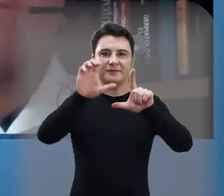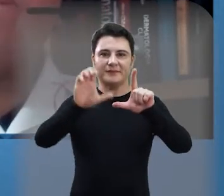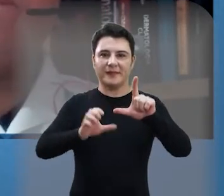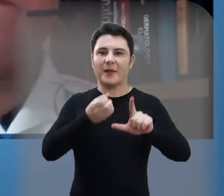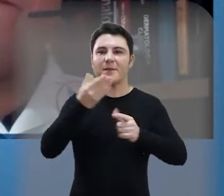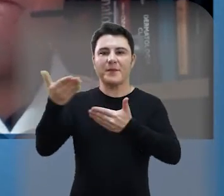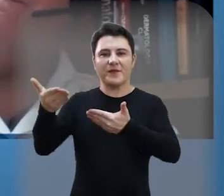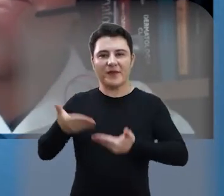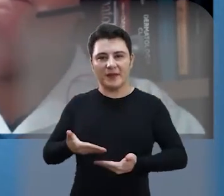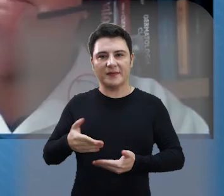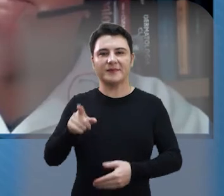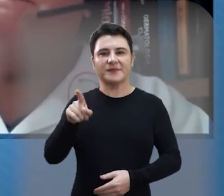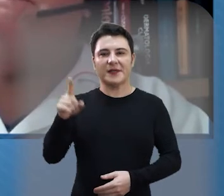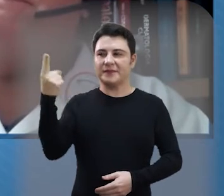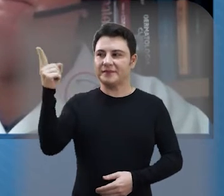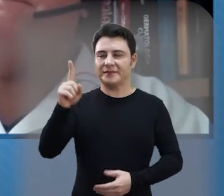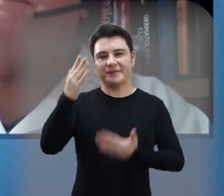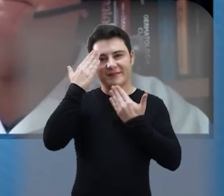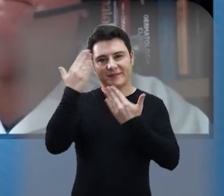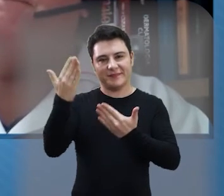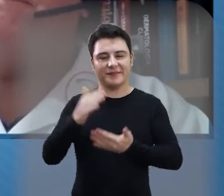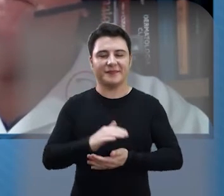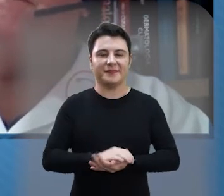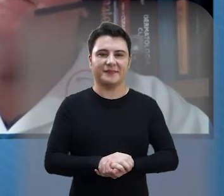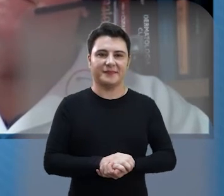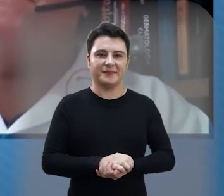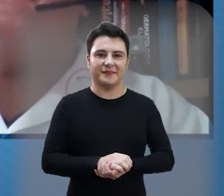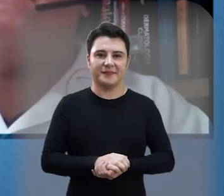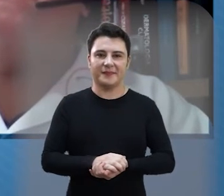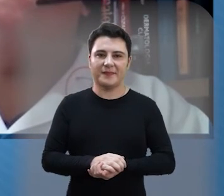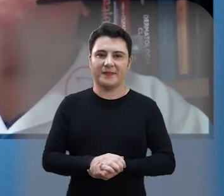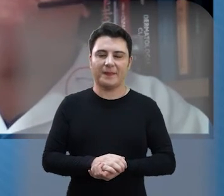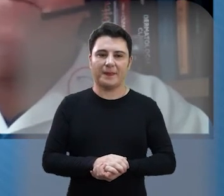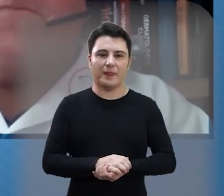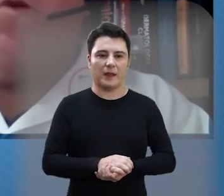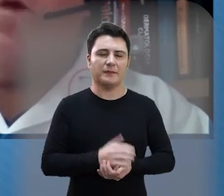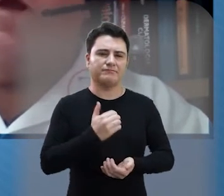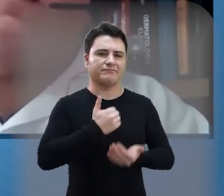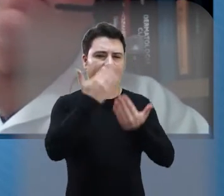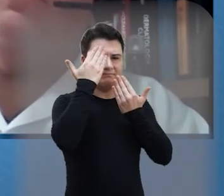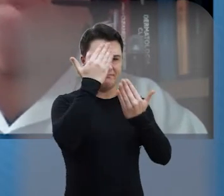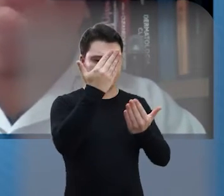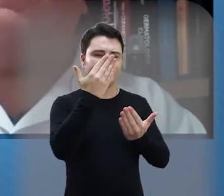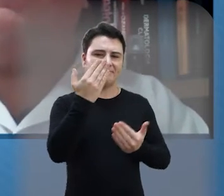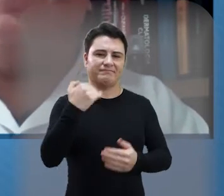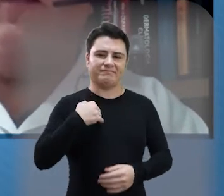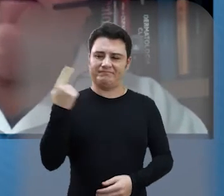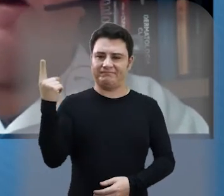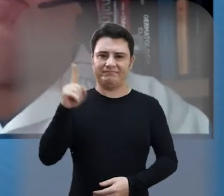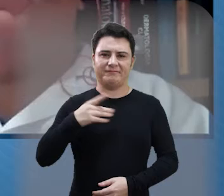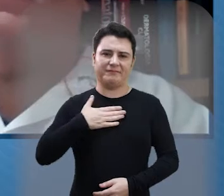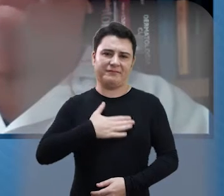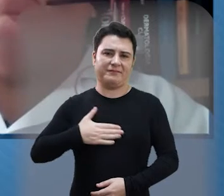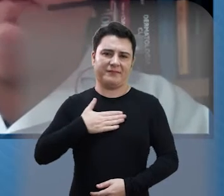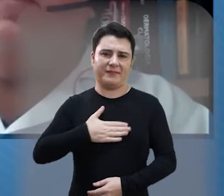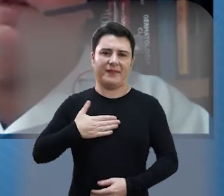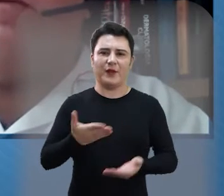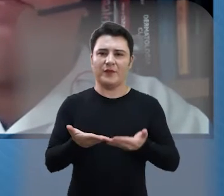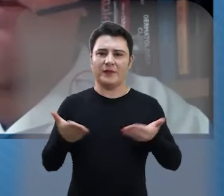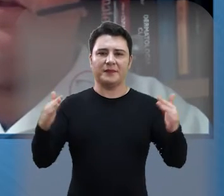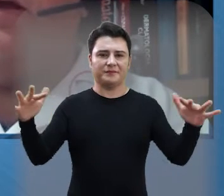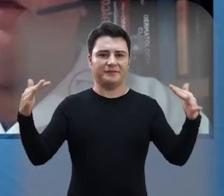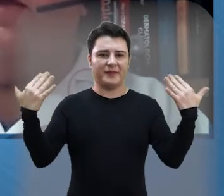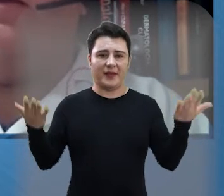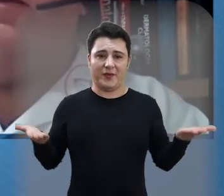muito bem-vindo ao nosso programa e obrigada pela sua participação aqui hoje. Eu que agradeço, Lorena. Olá, ouvintes. É um prazer